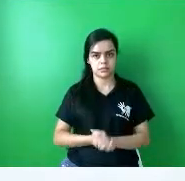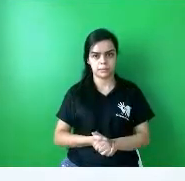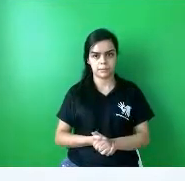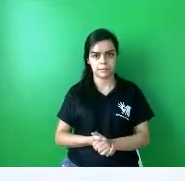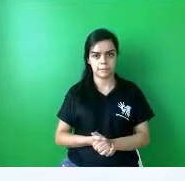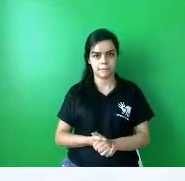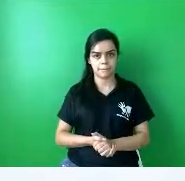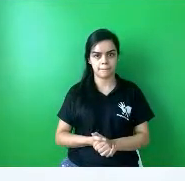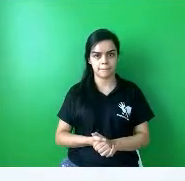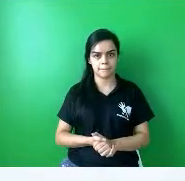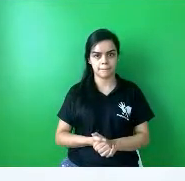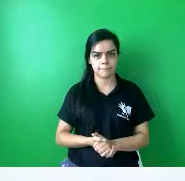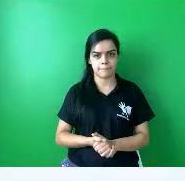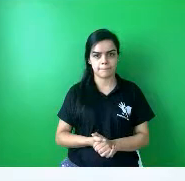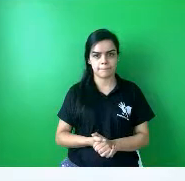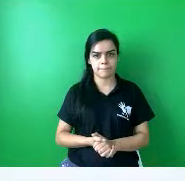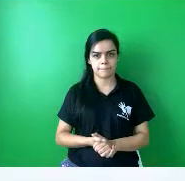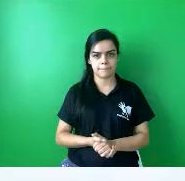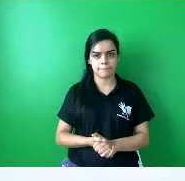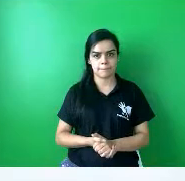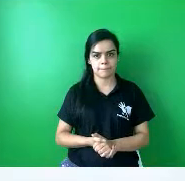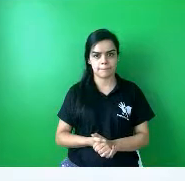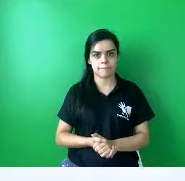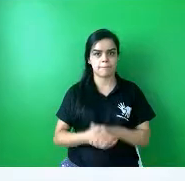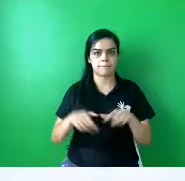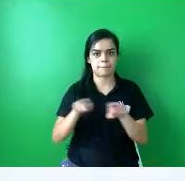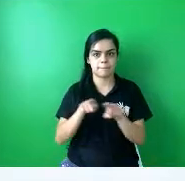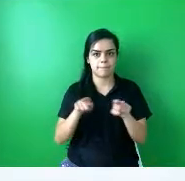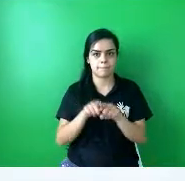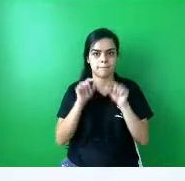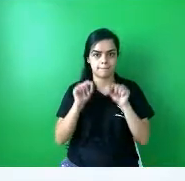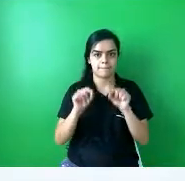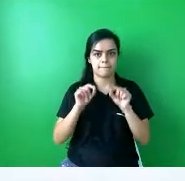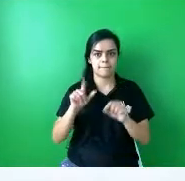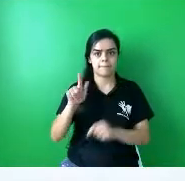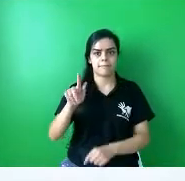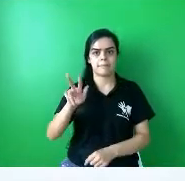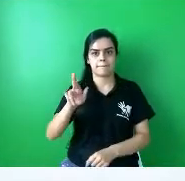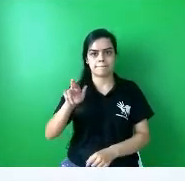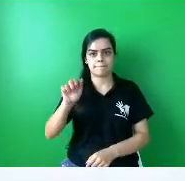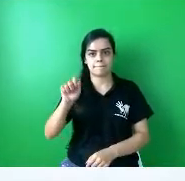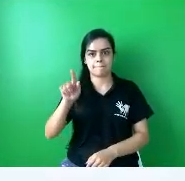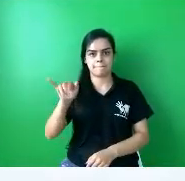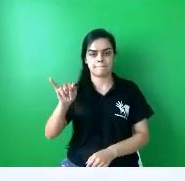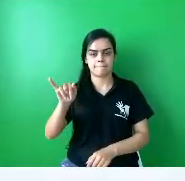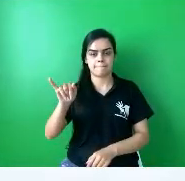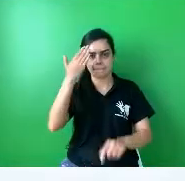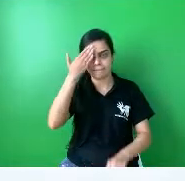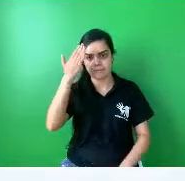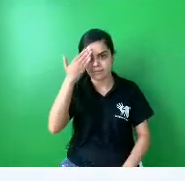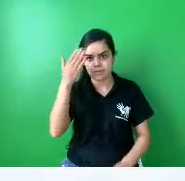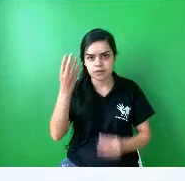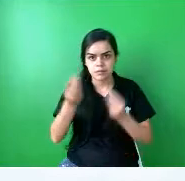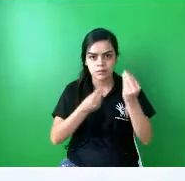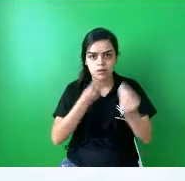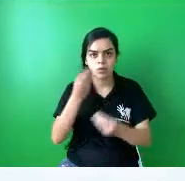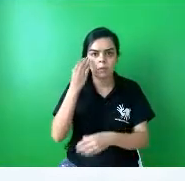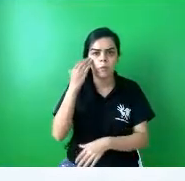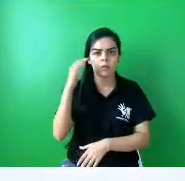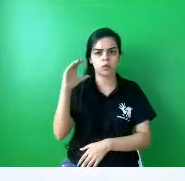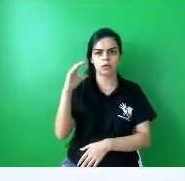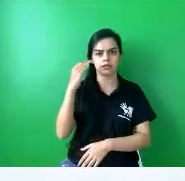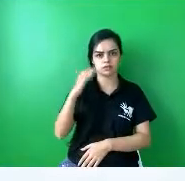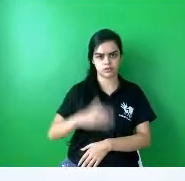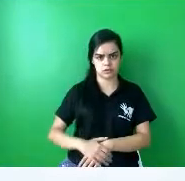Mas, antes de passar aqui para a nossa colega Graziele, eu gostaria de saber também algo sobre Curitiba. Nós